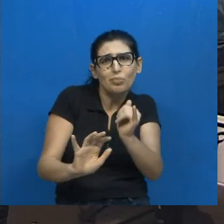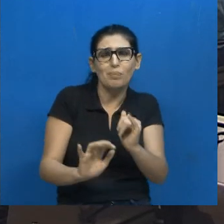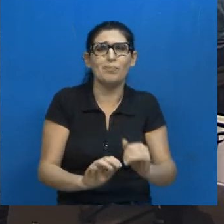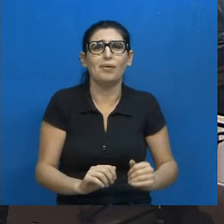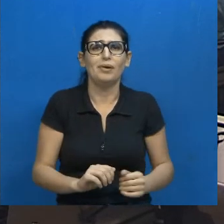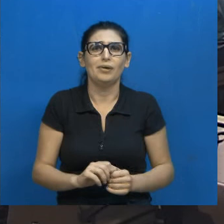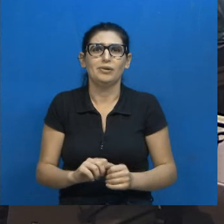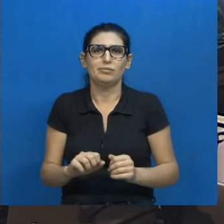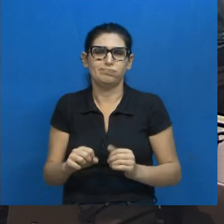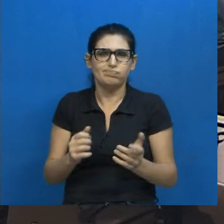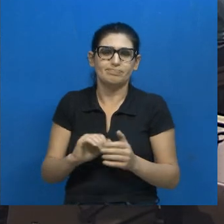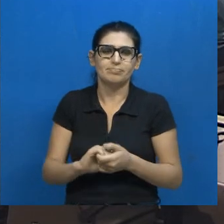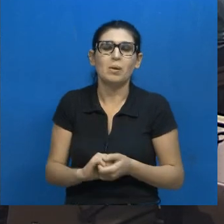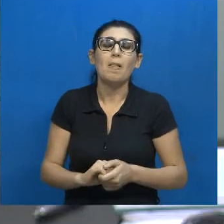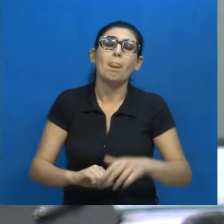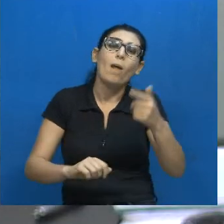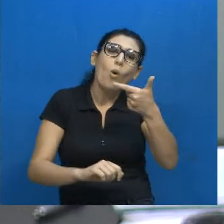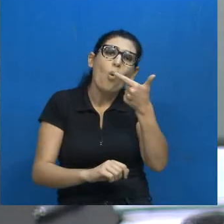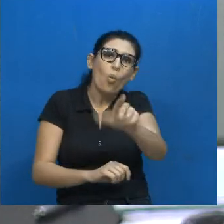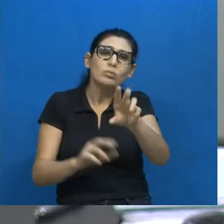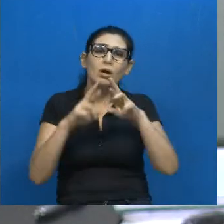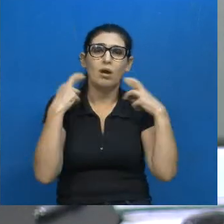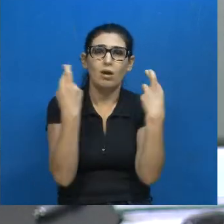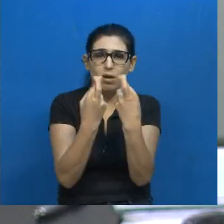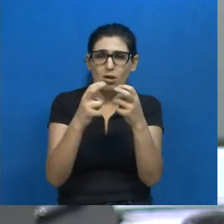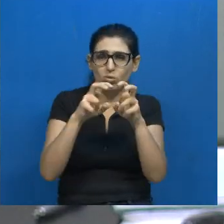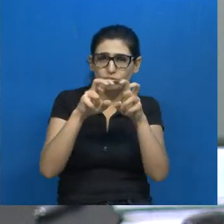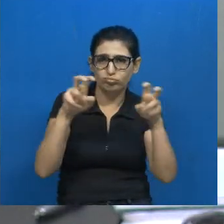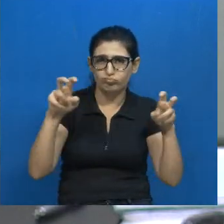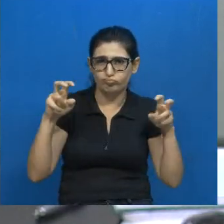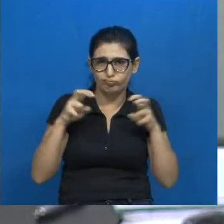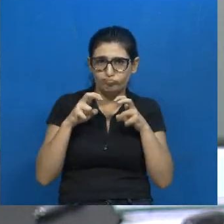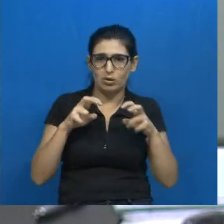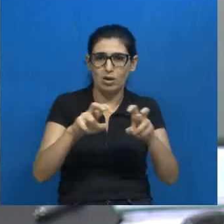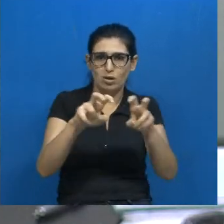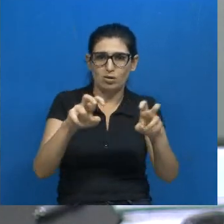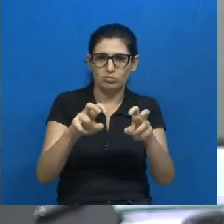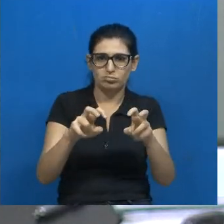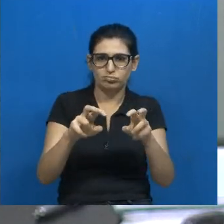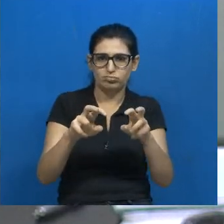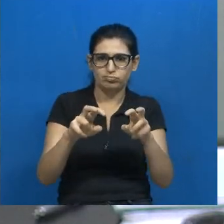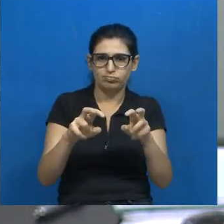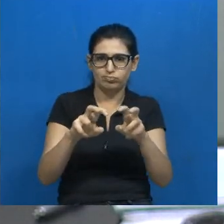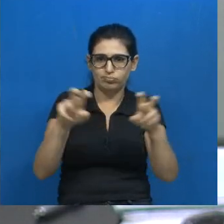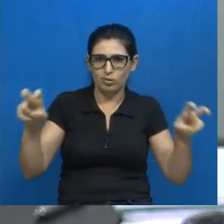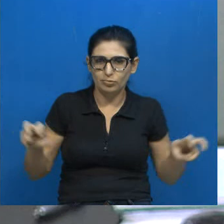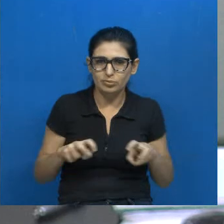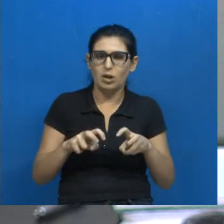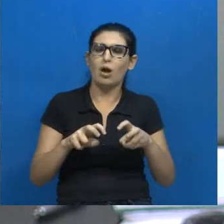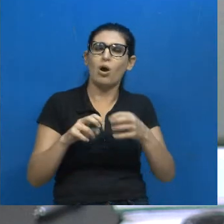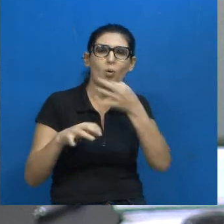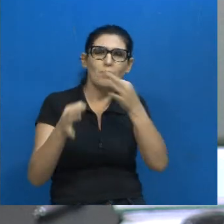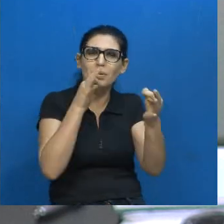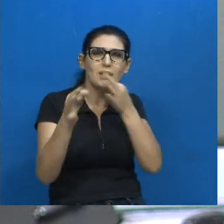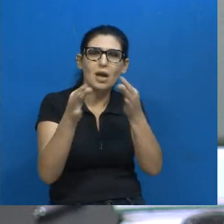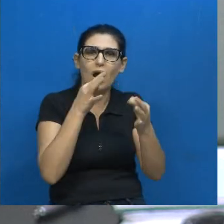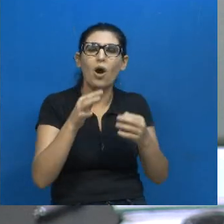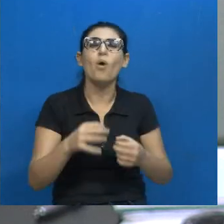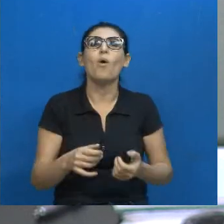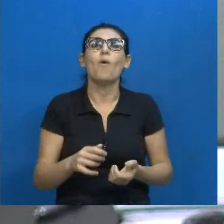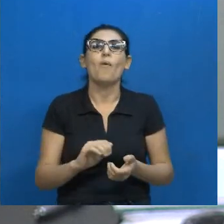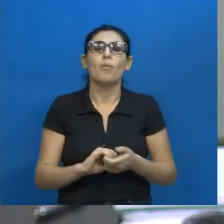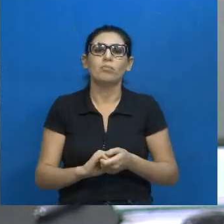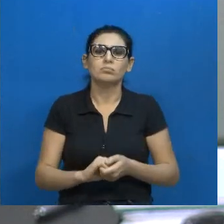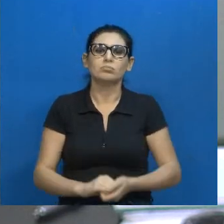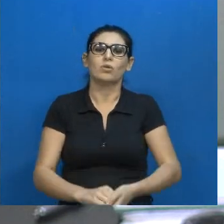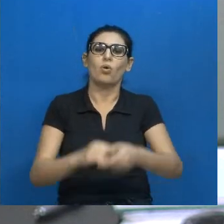na próxima audiência, se é que houve algum problema de convite... Nós